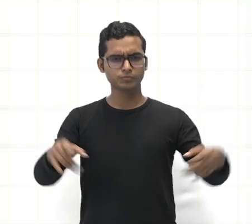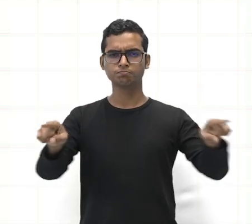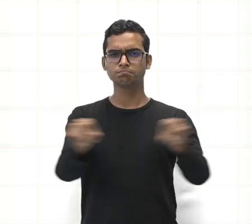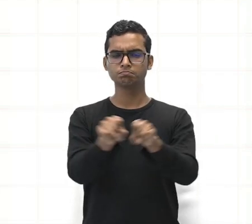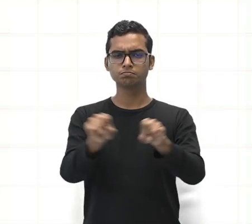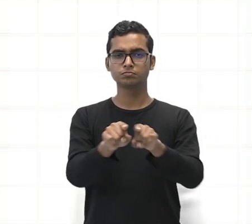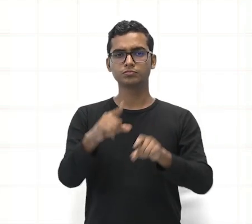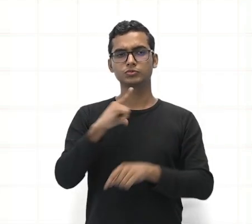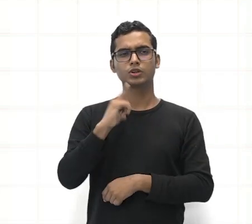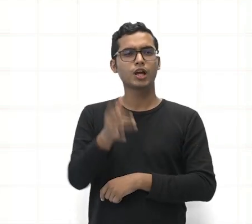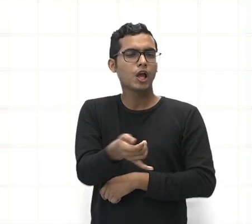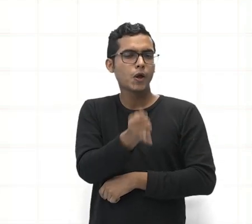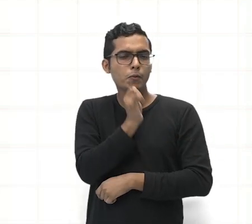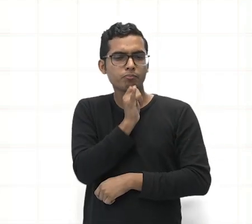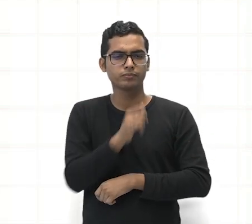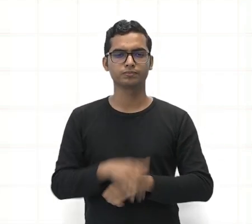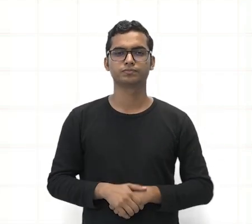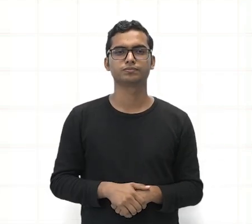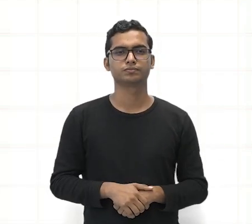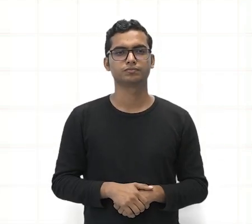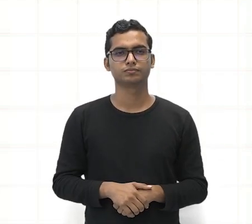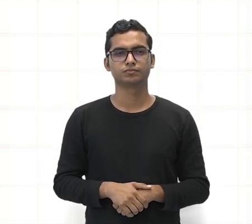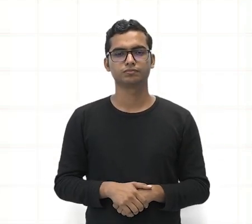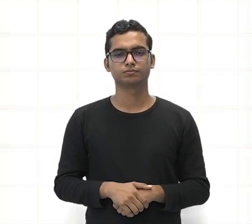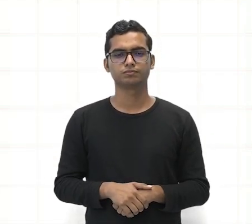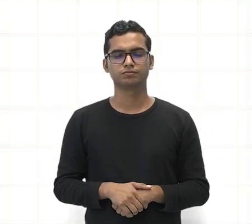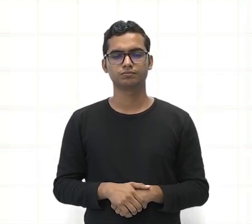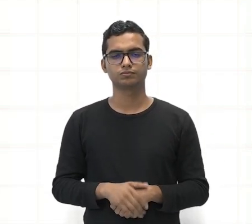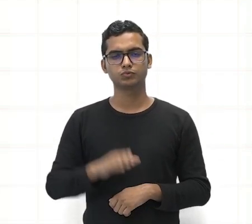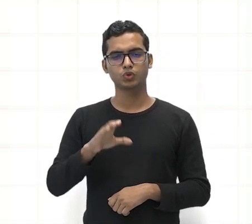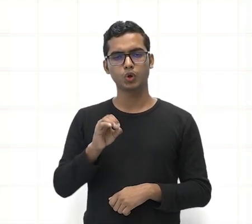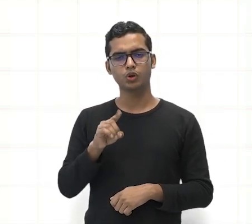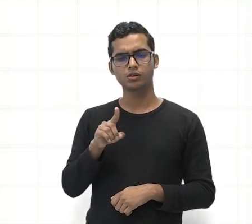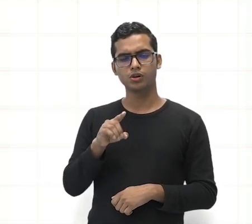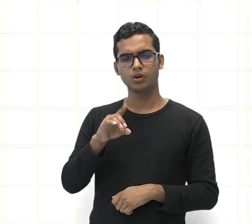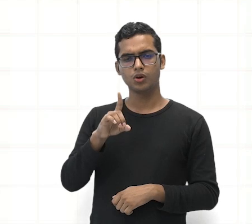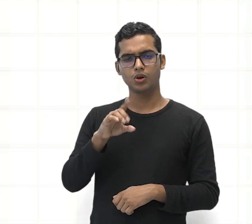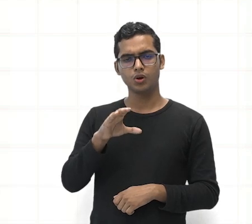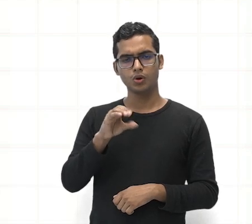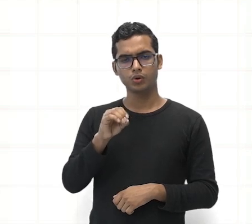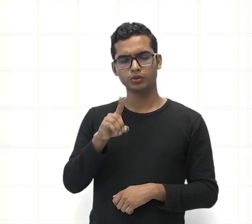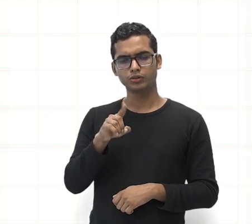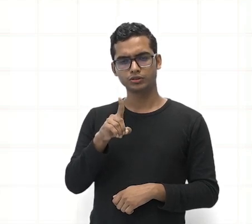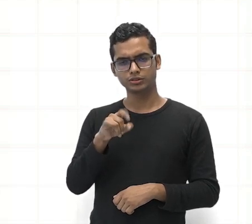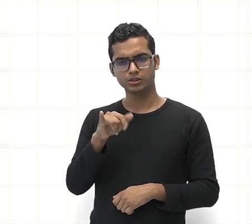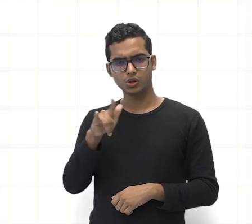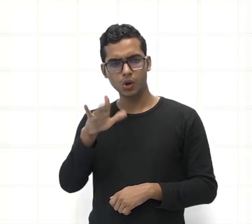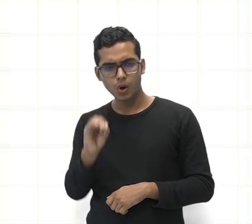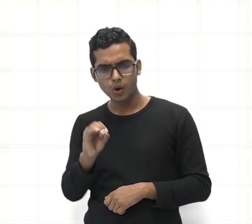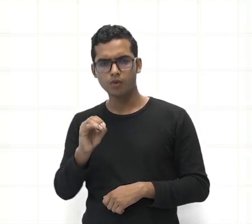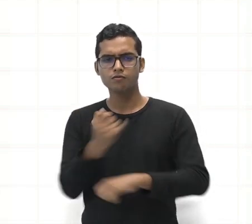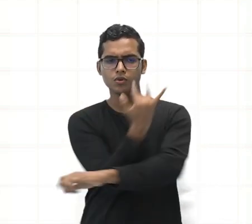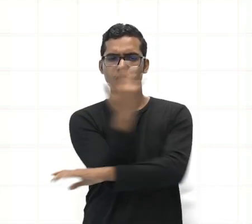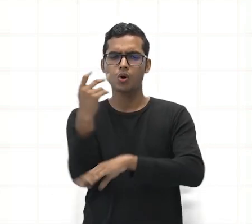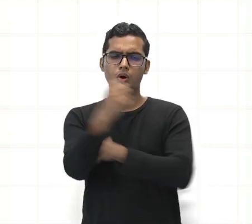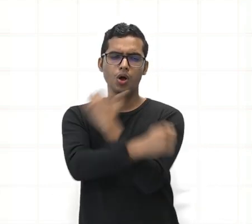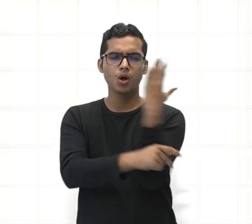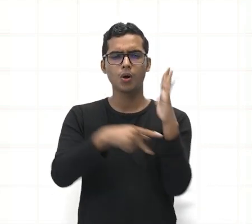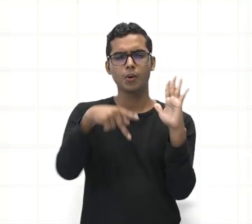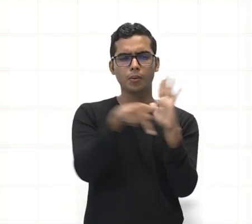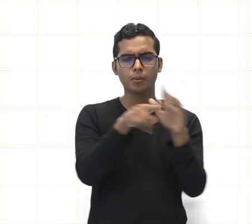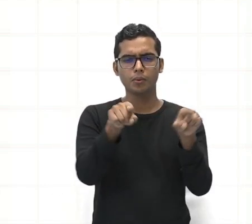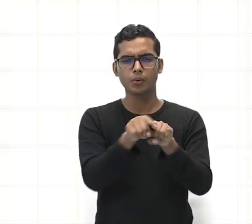gente pode ter como exemplo? Que é o Código Florestal e também a lei do SNUC. O que quer dizer